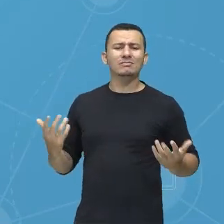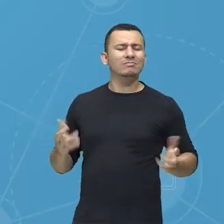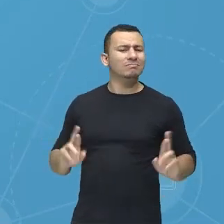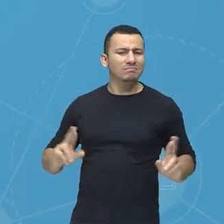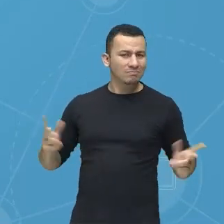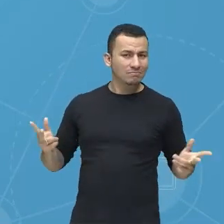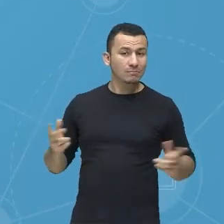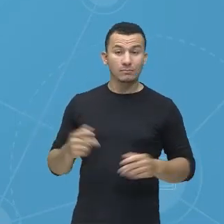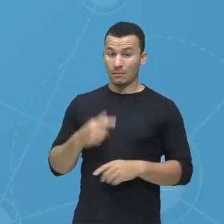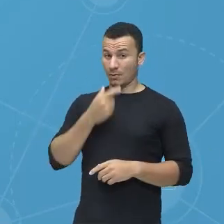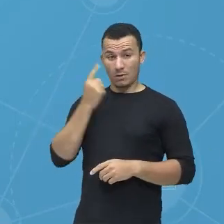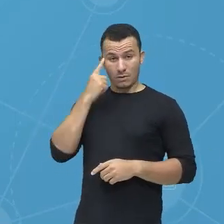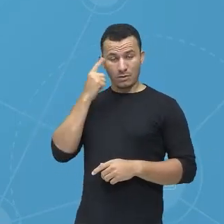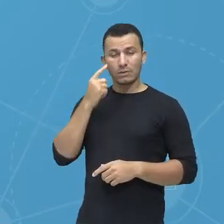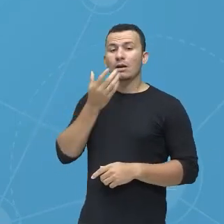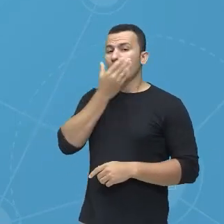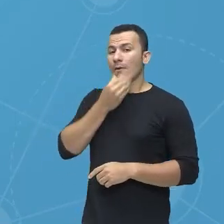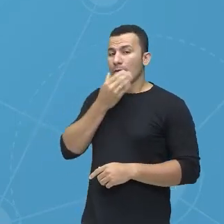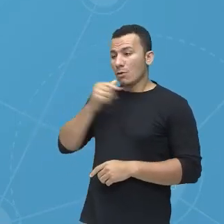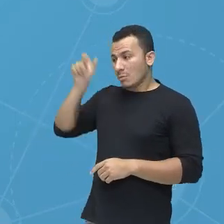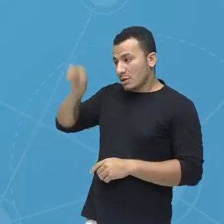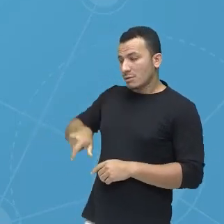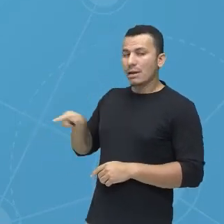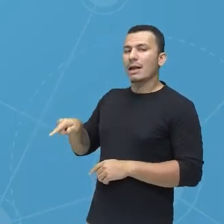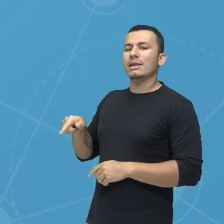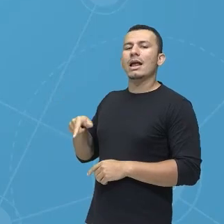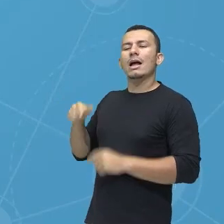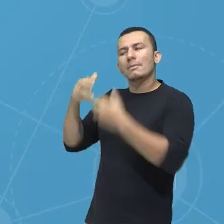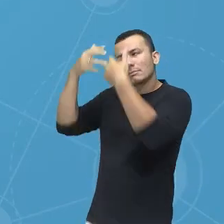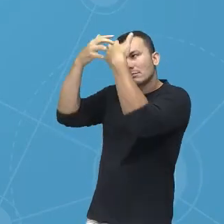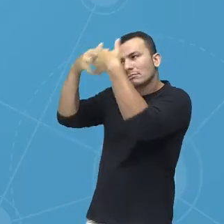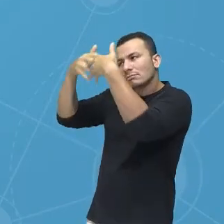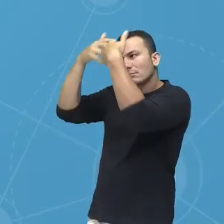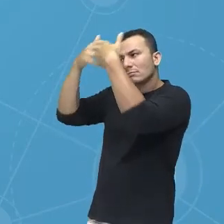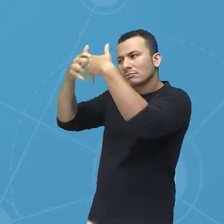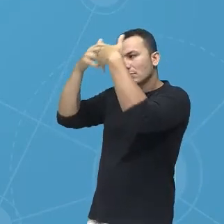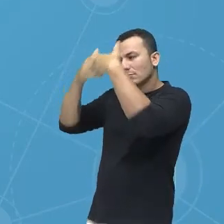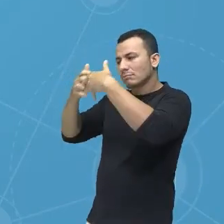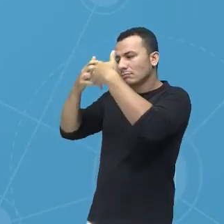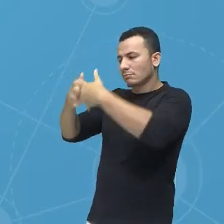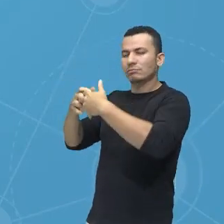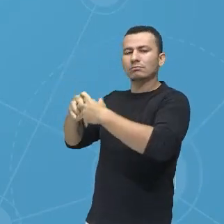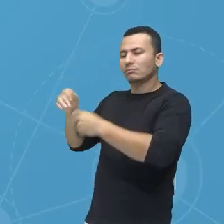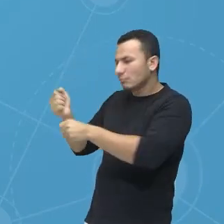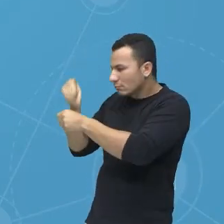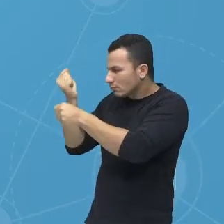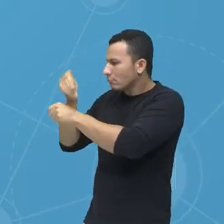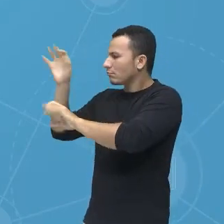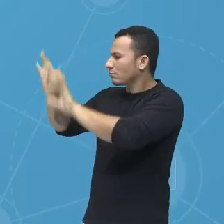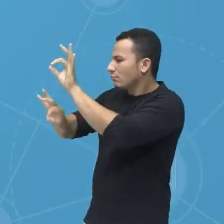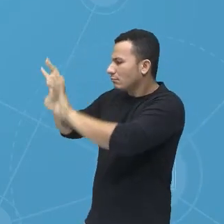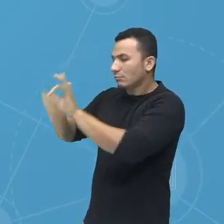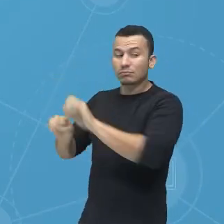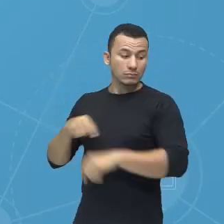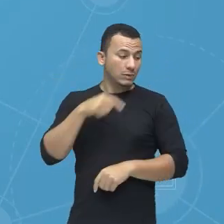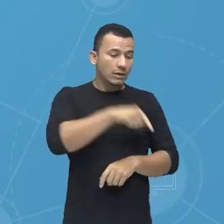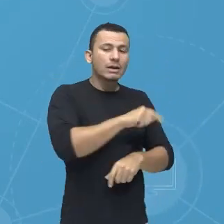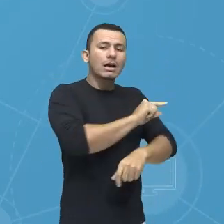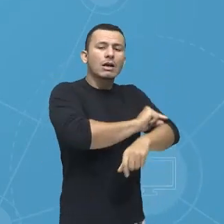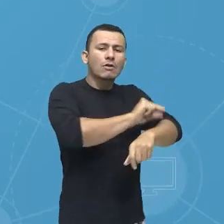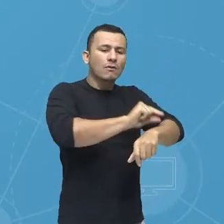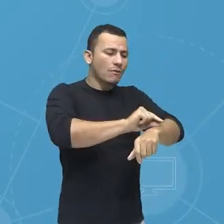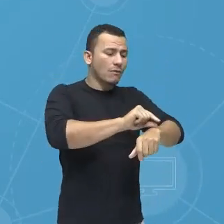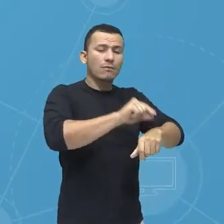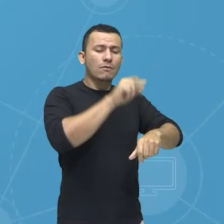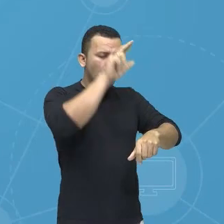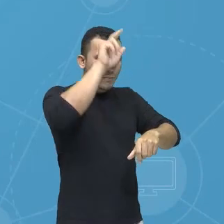Porque o homem, ele está indo pela razão. E a formiguinha, ela está indo pelo instinto.